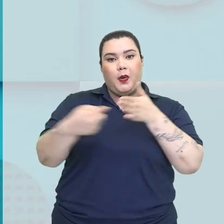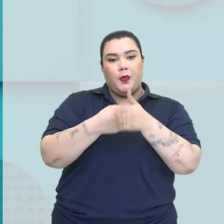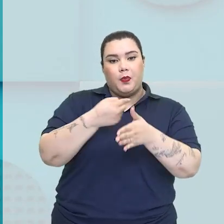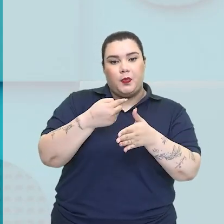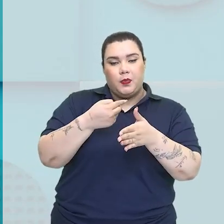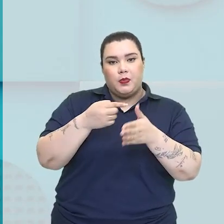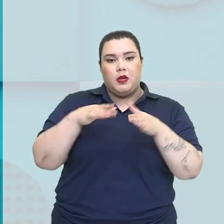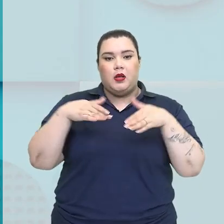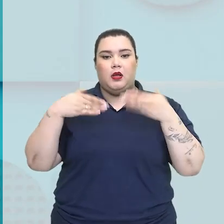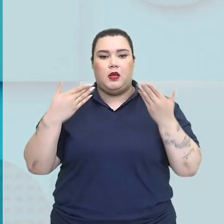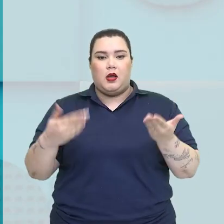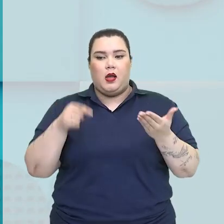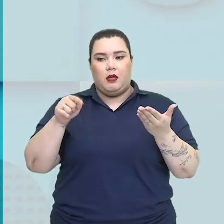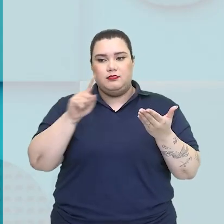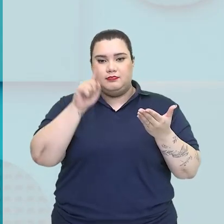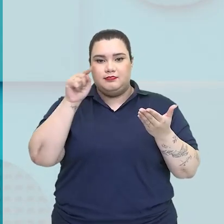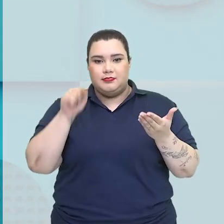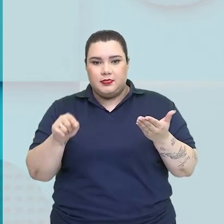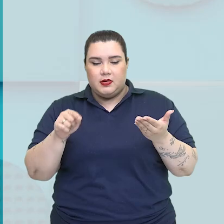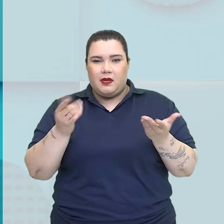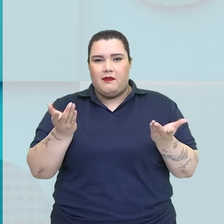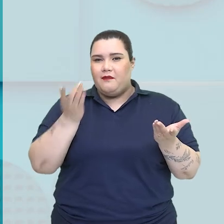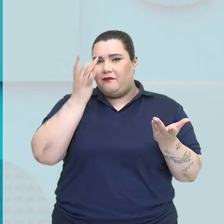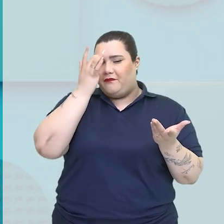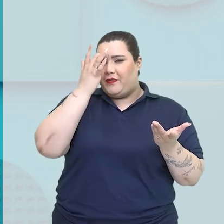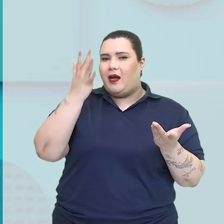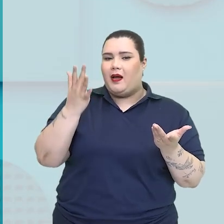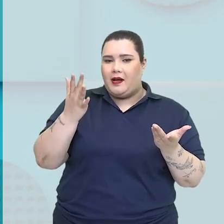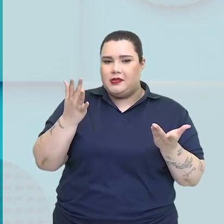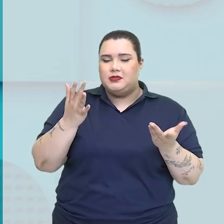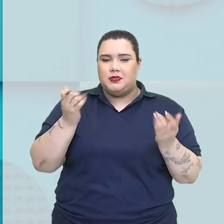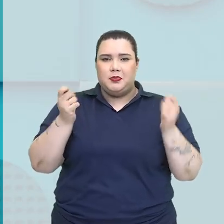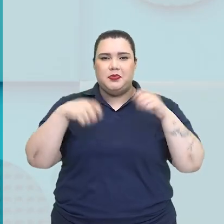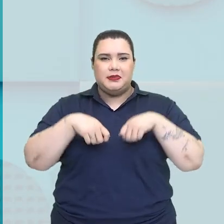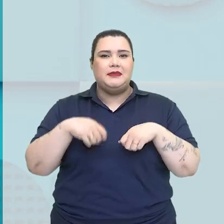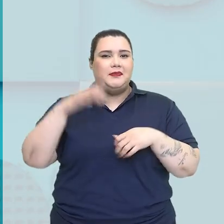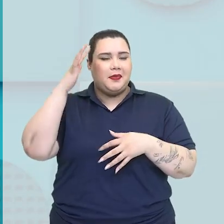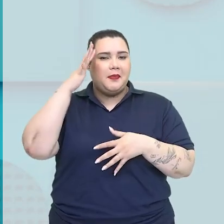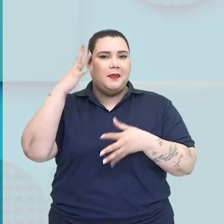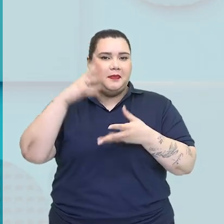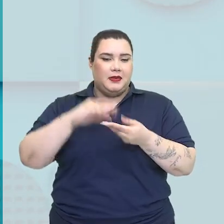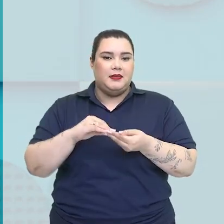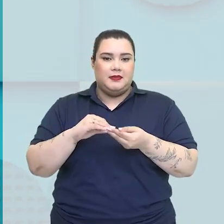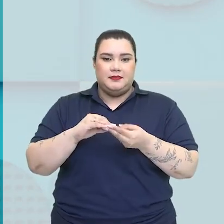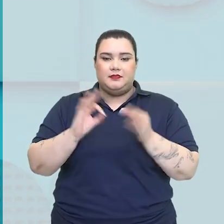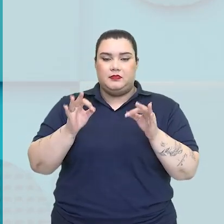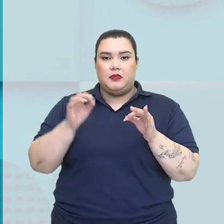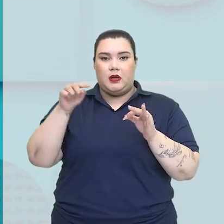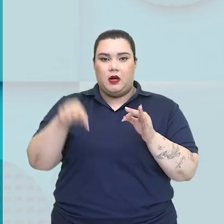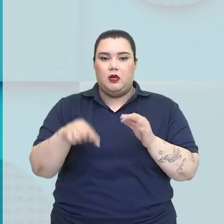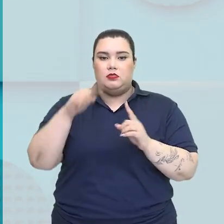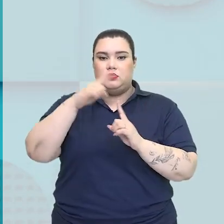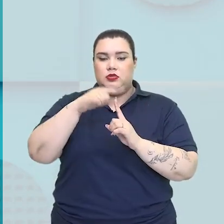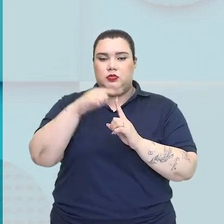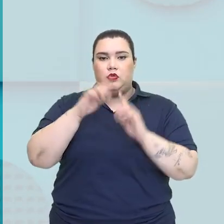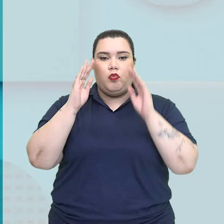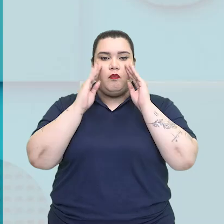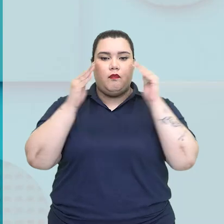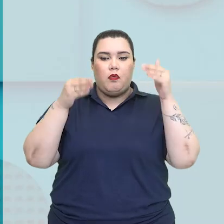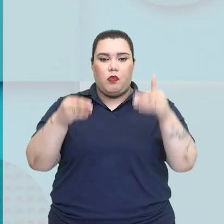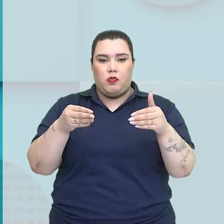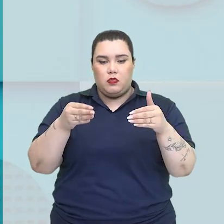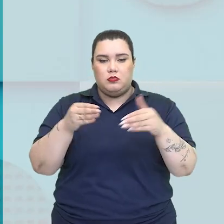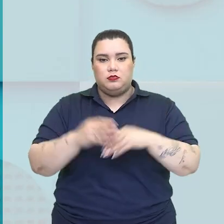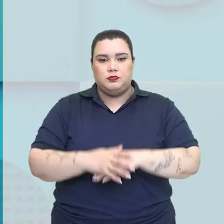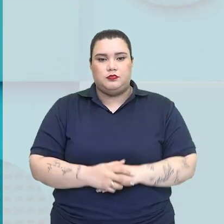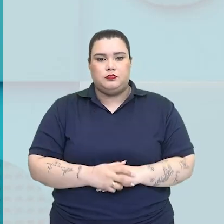acho que o ponto de interrogação não é tão difícil, né? Para se entender que é para isto, é para esta função. Então, o que